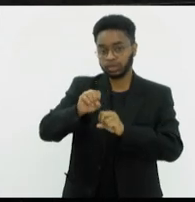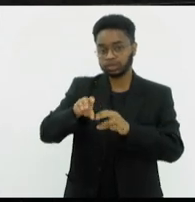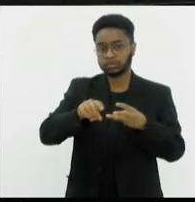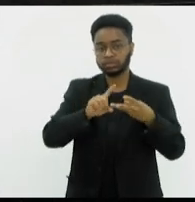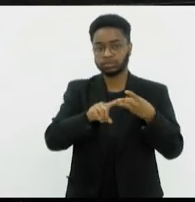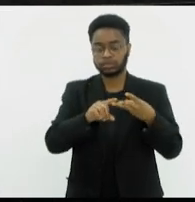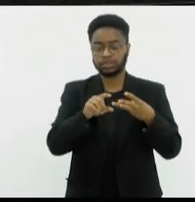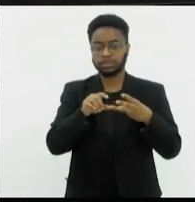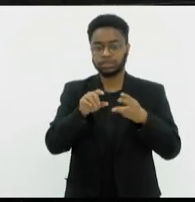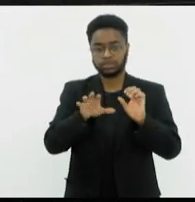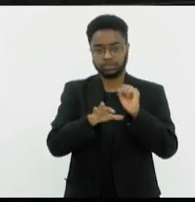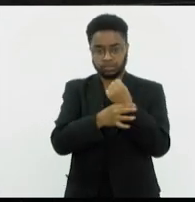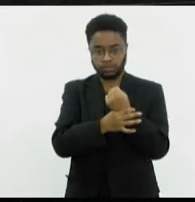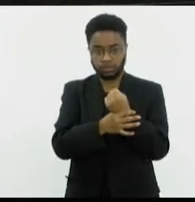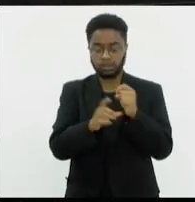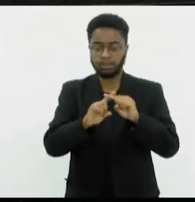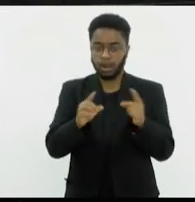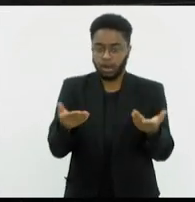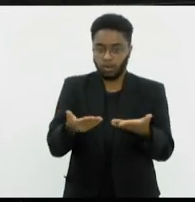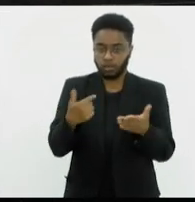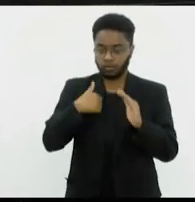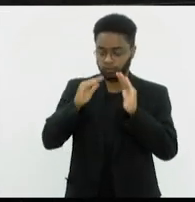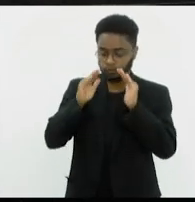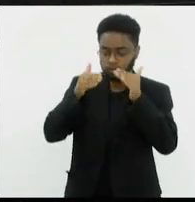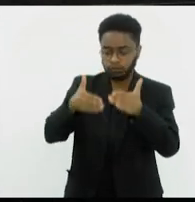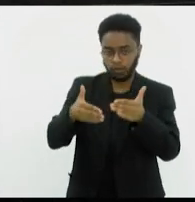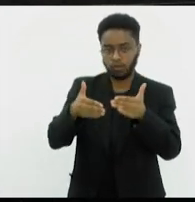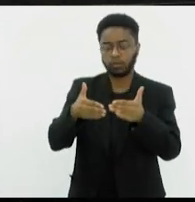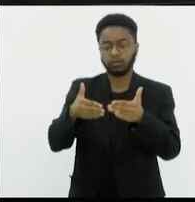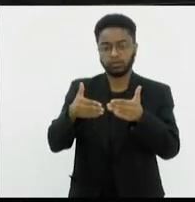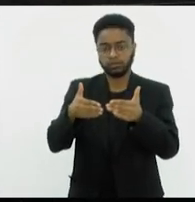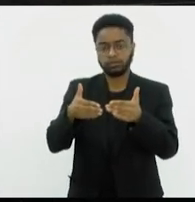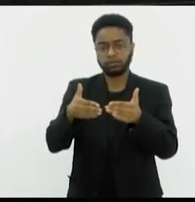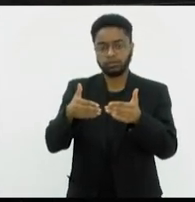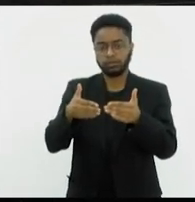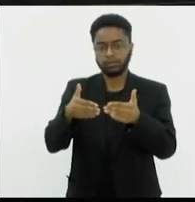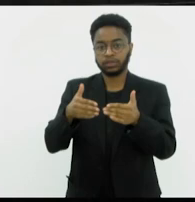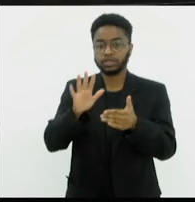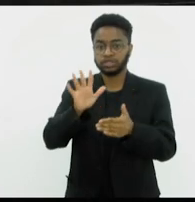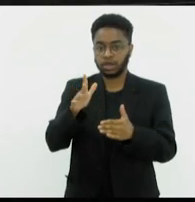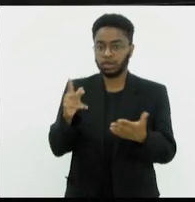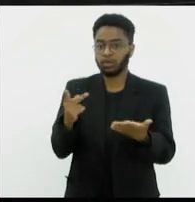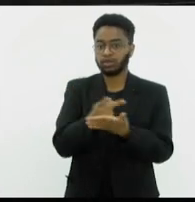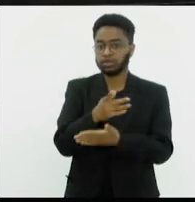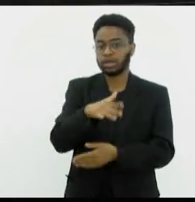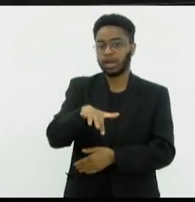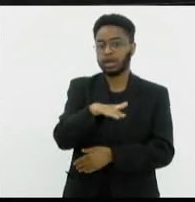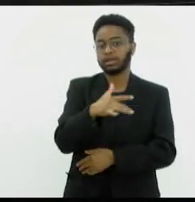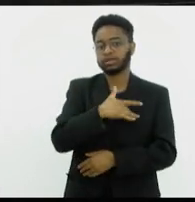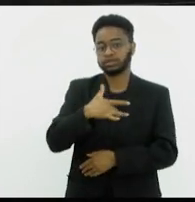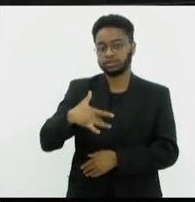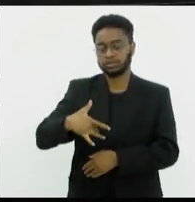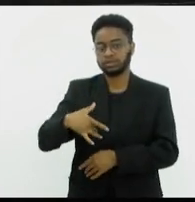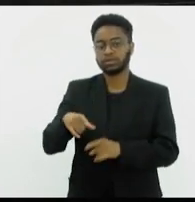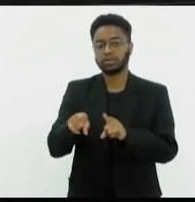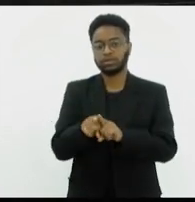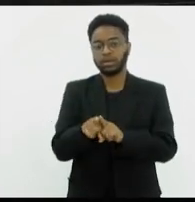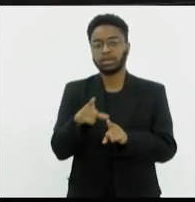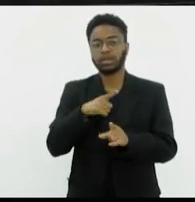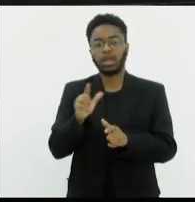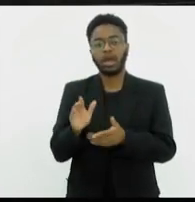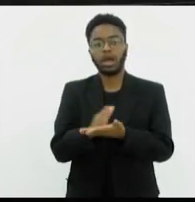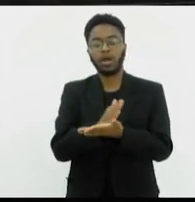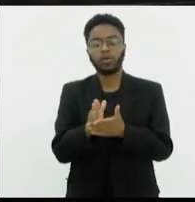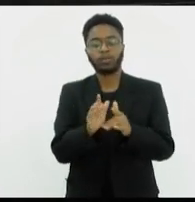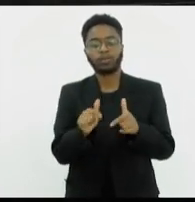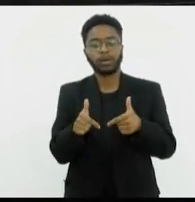segurança, mas aqui nessa fala destacando o já ocorrido na saúde e algumas iniciativas que